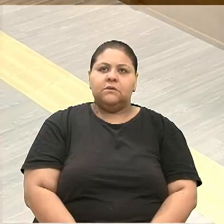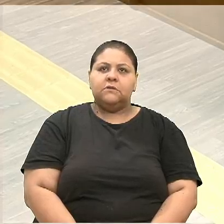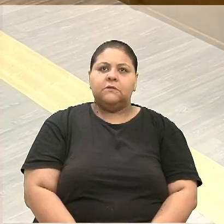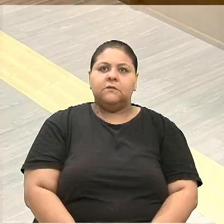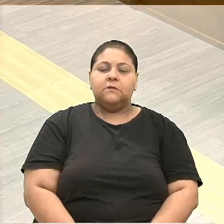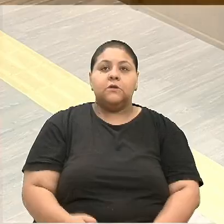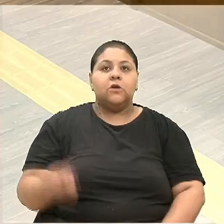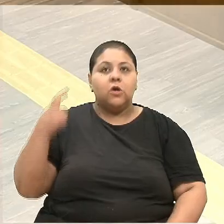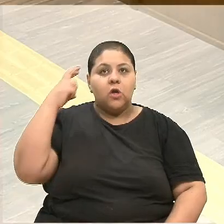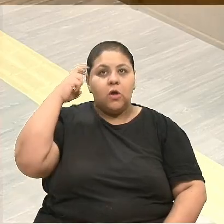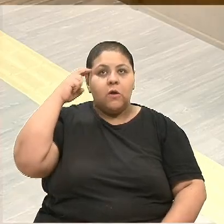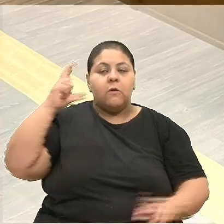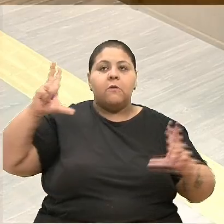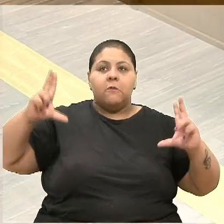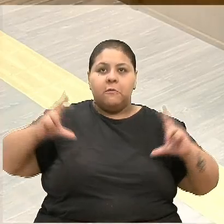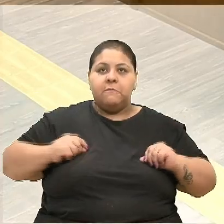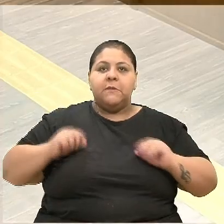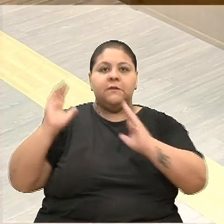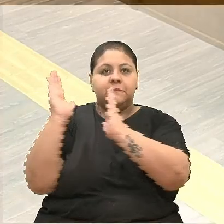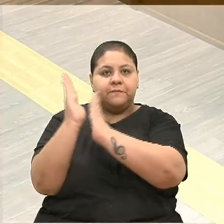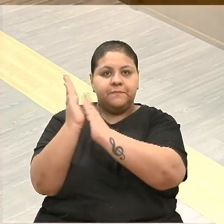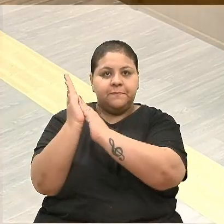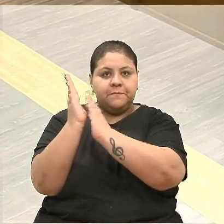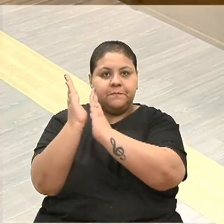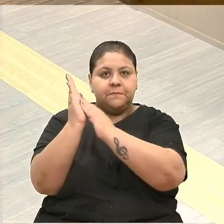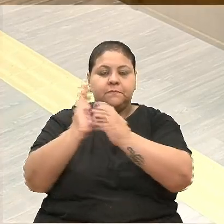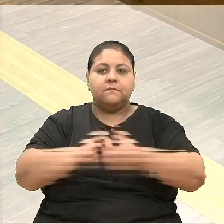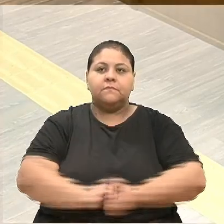Culturalmente, alguém que também merece os nossos aplausos.